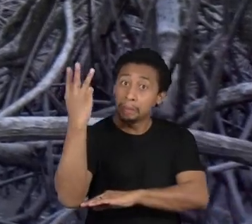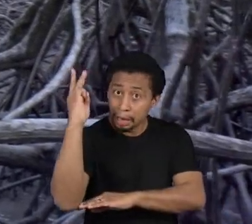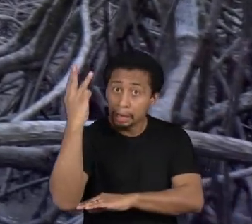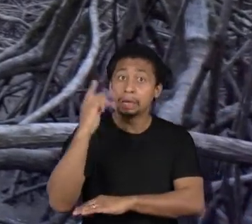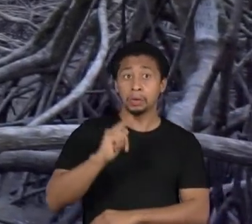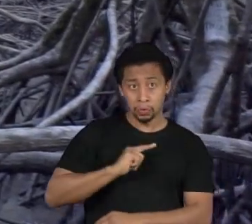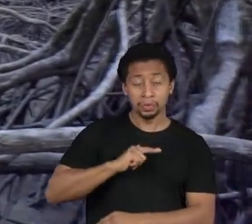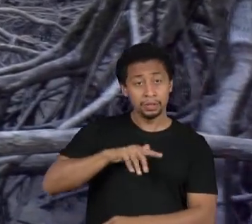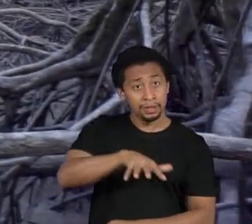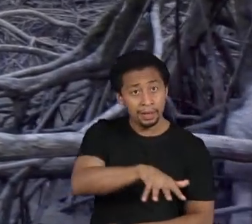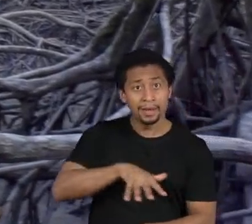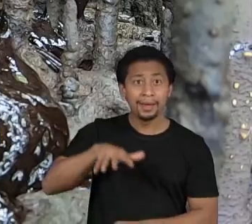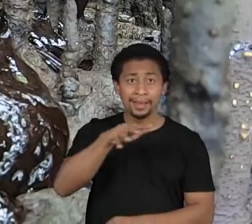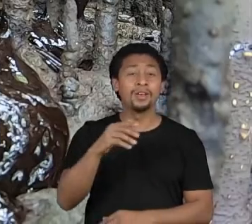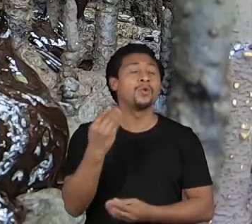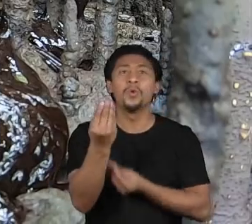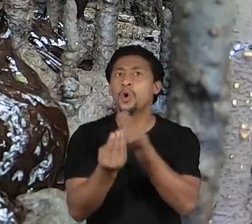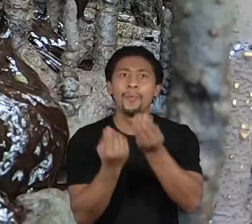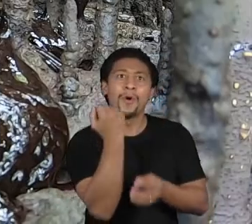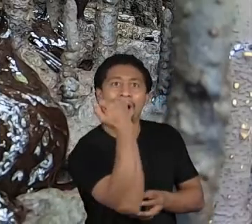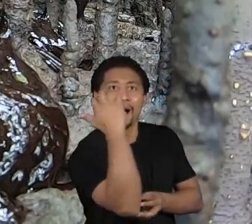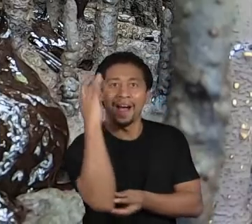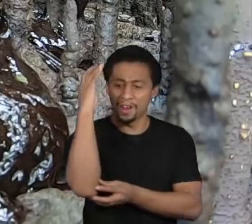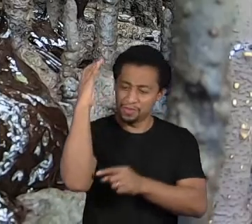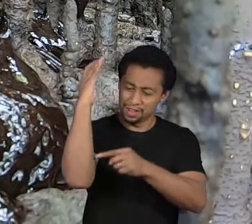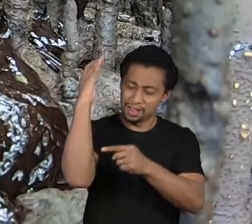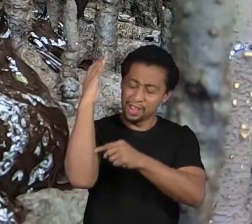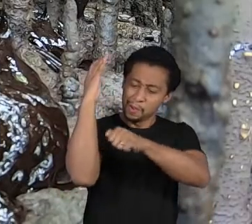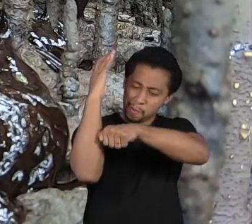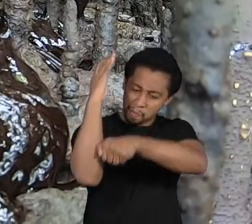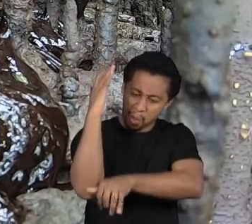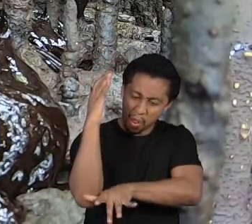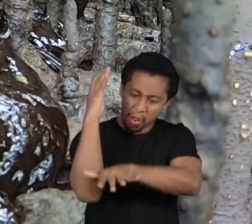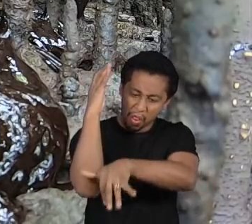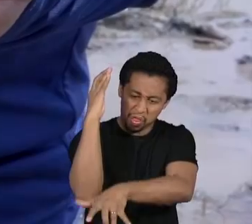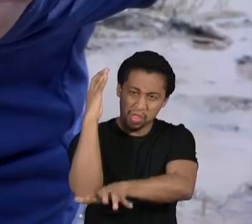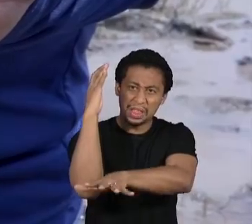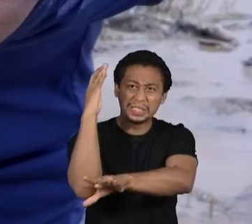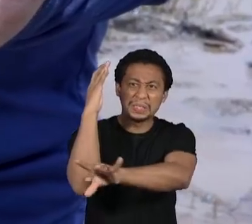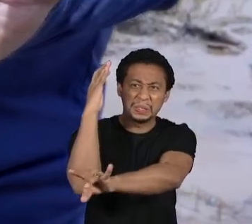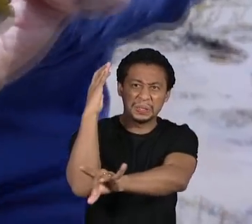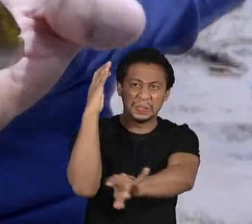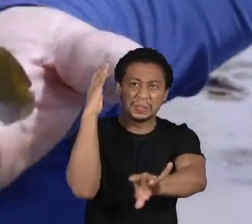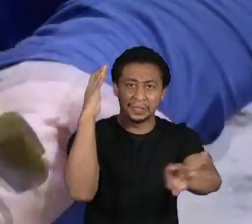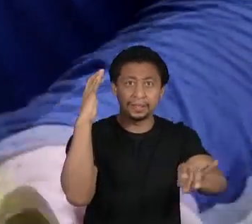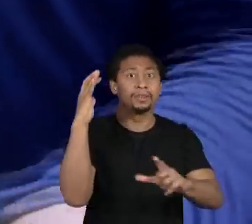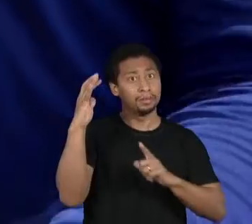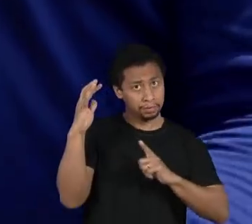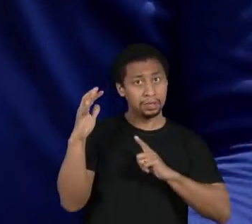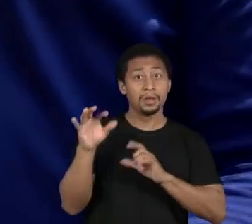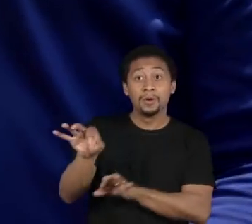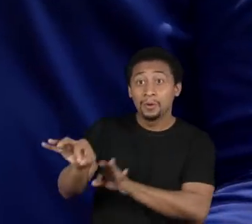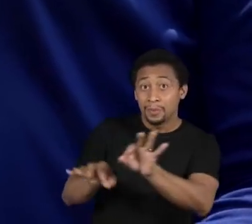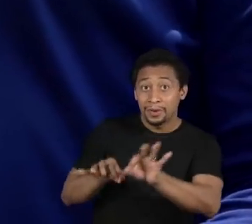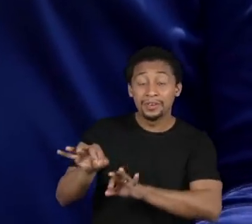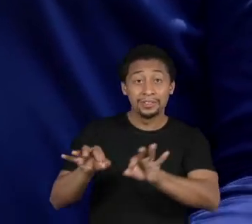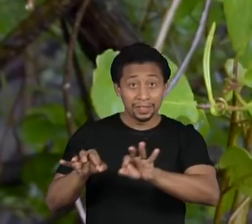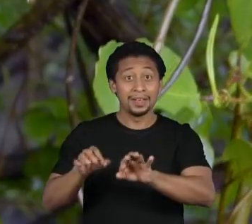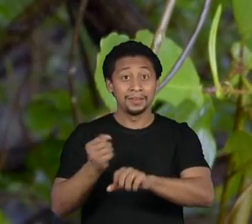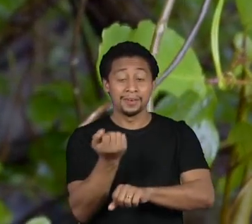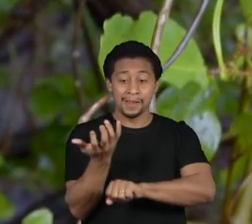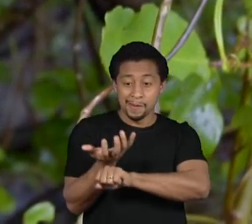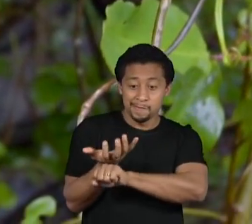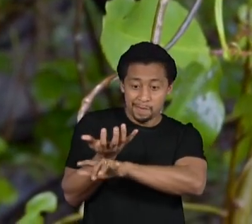árvores submersas e rico em caranguejos. No Pará, a equipe do projeto Mangues da Amazônia